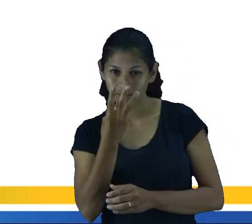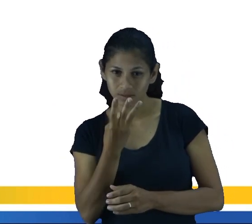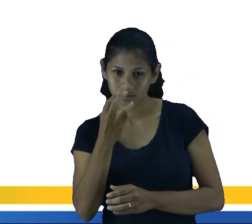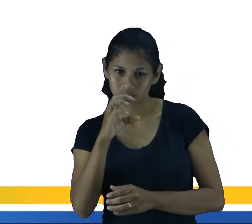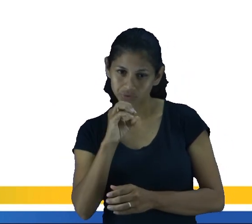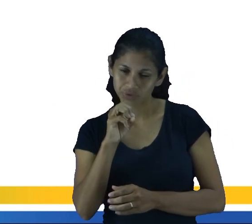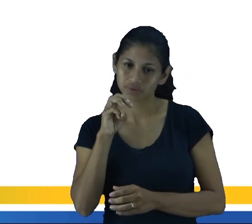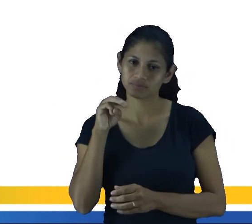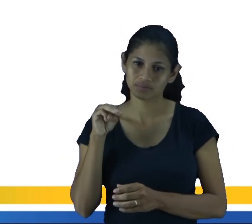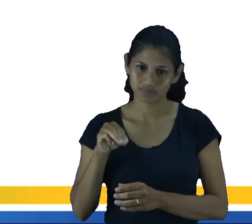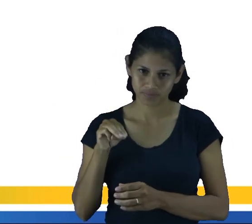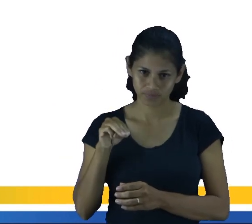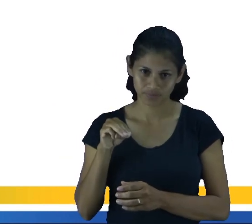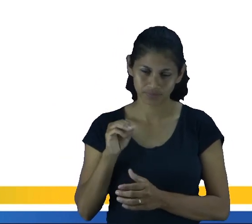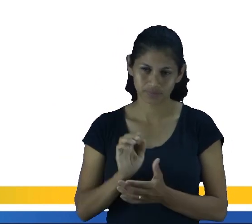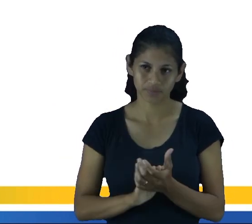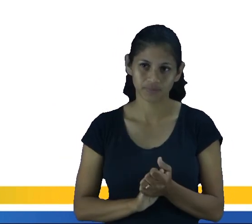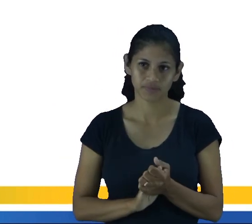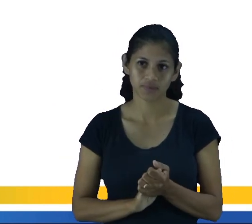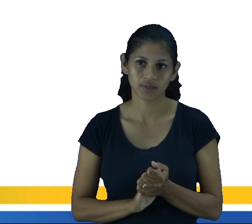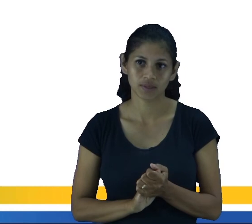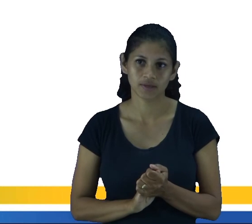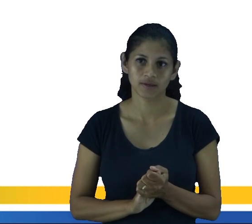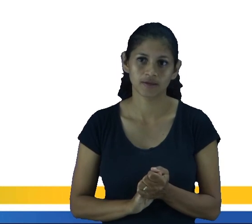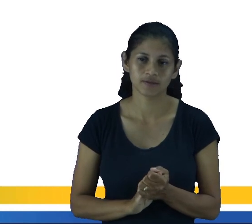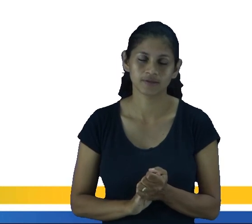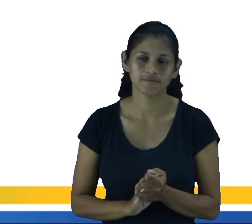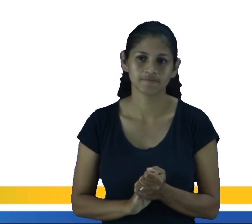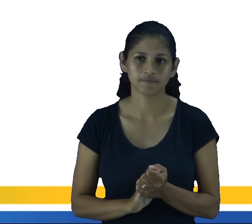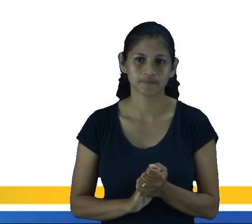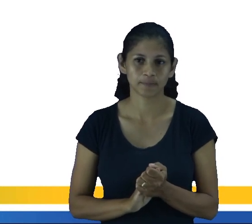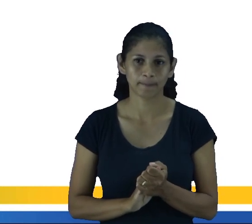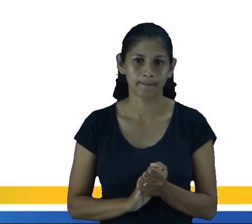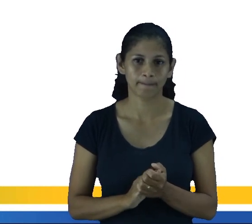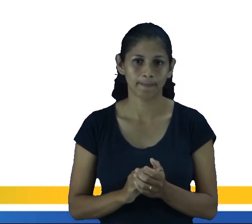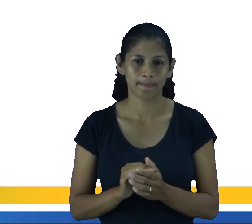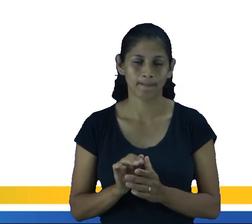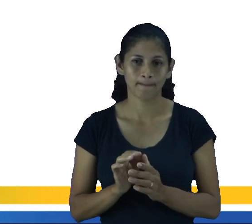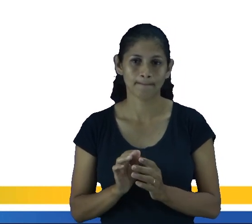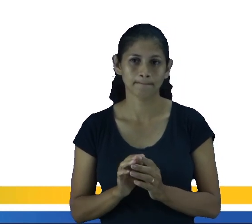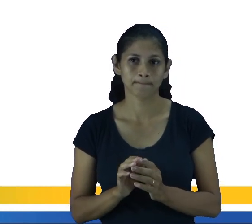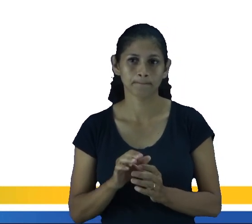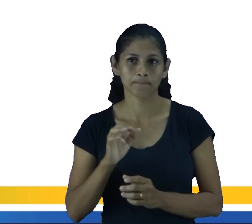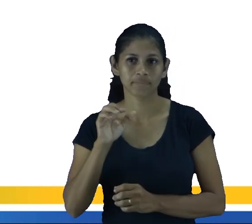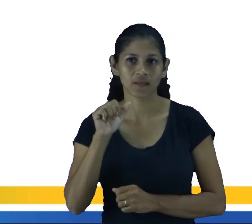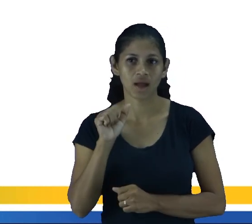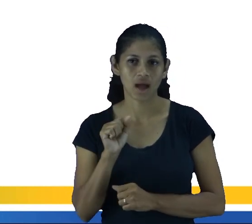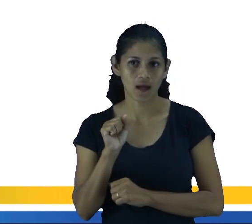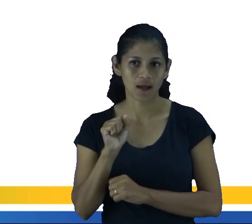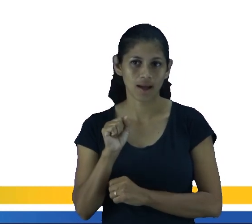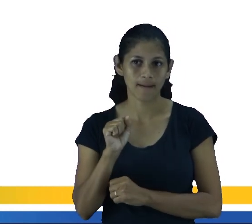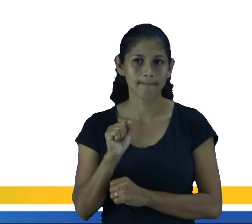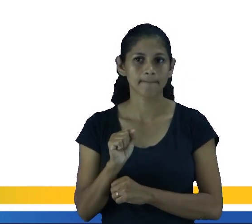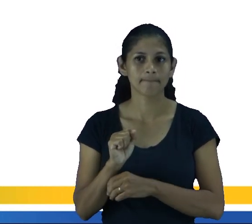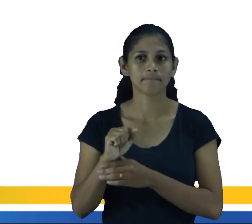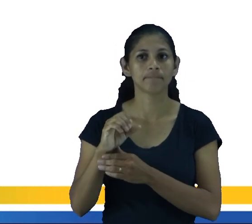íons bários vai ser indicado pela. E aí a gente tem aí as opções: A, liberação de calor;